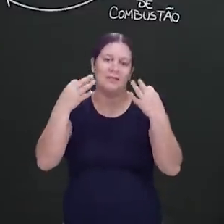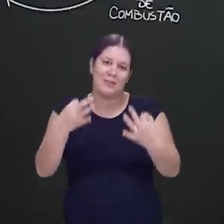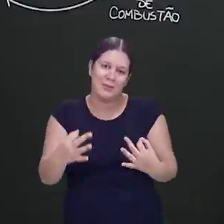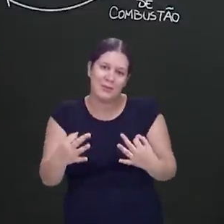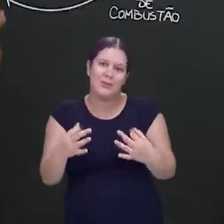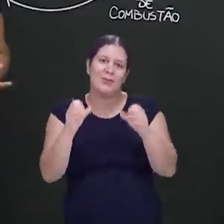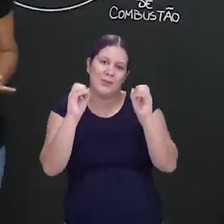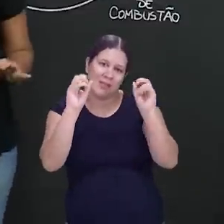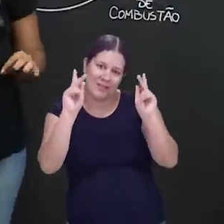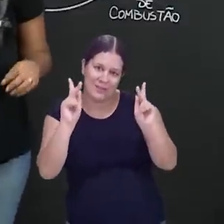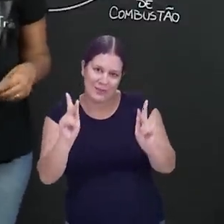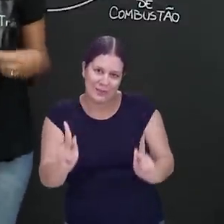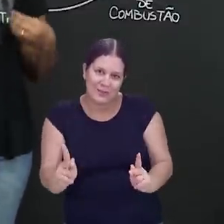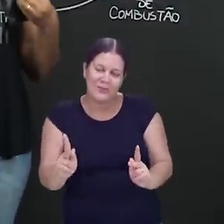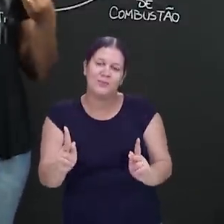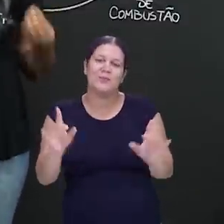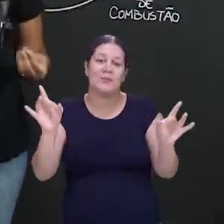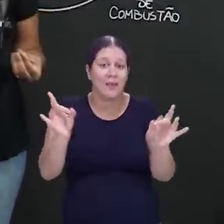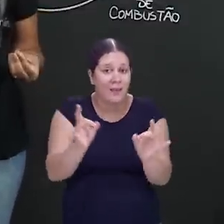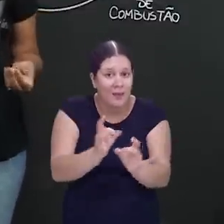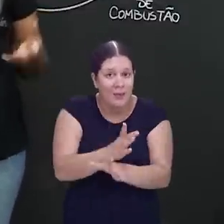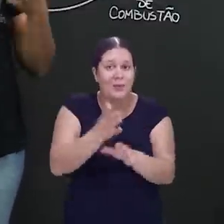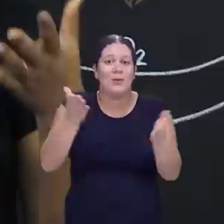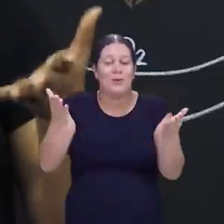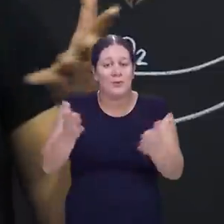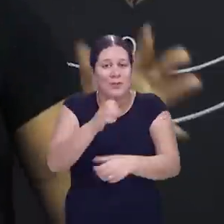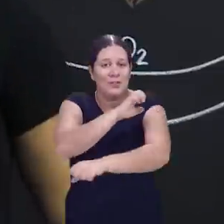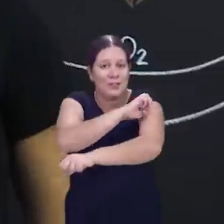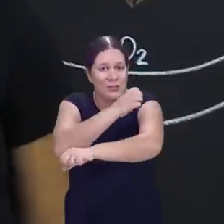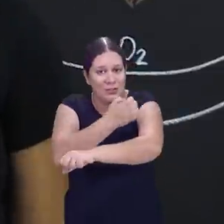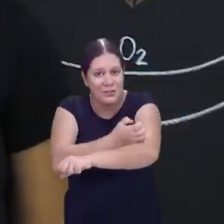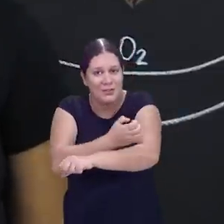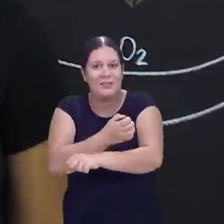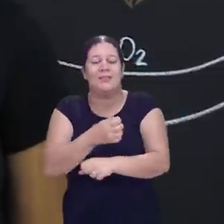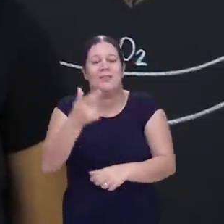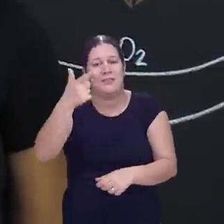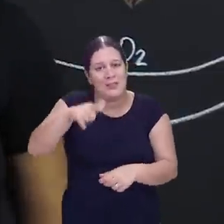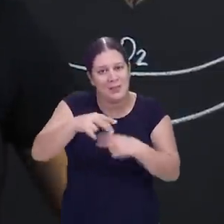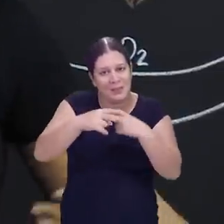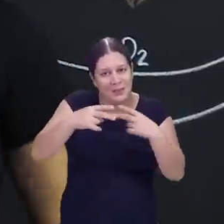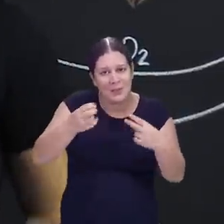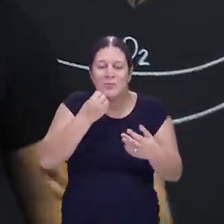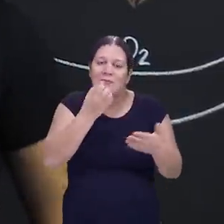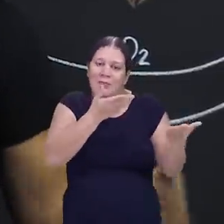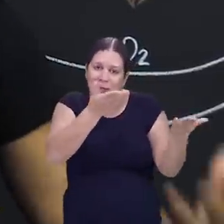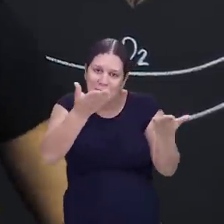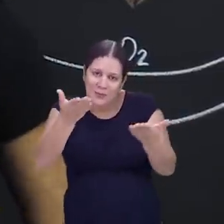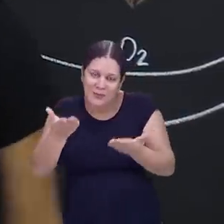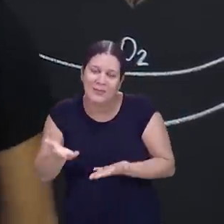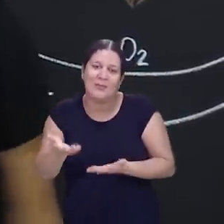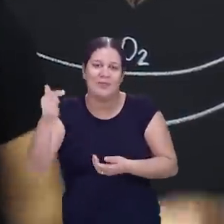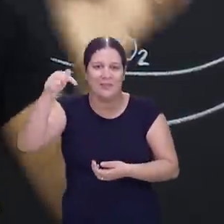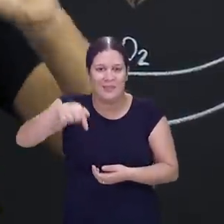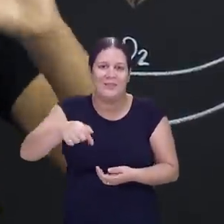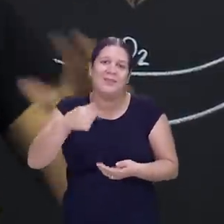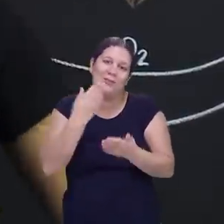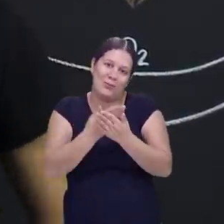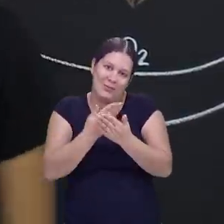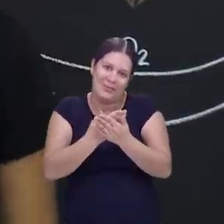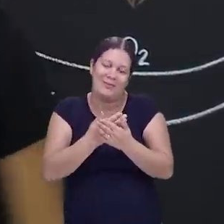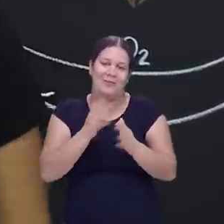Ok? Fechamos nossa aula de energias renováveis e você é muito bem-vindo aqui para assistir novas aulas